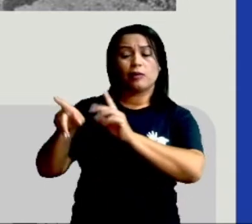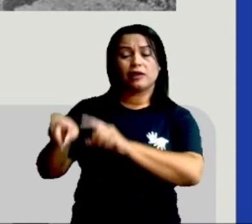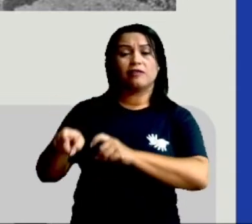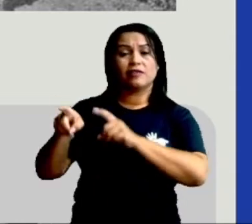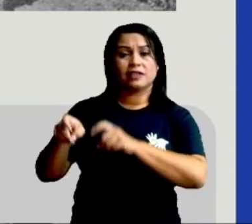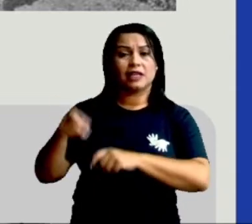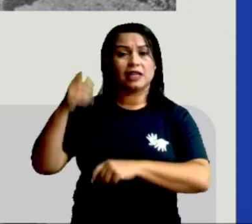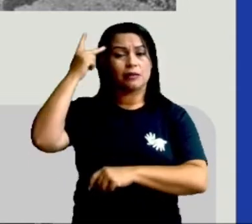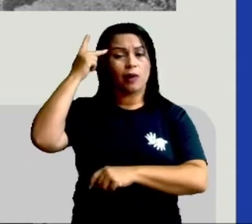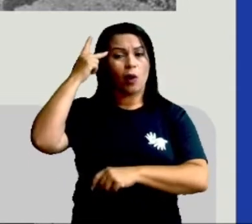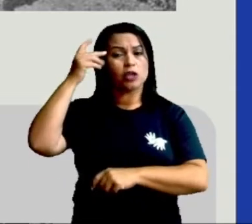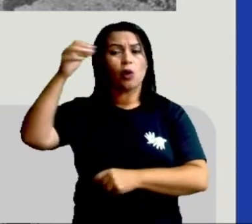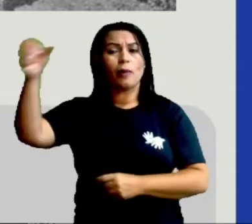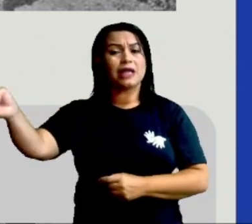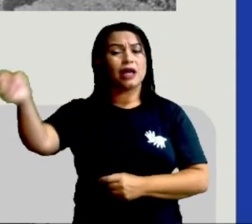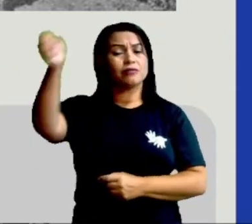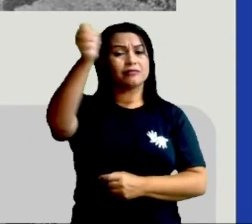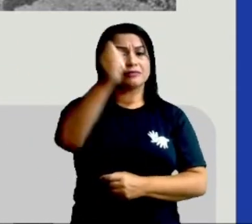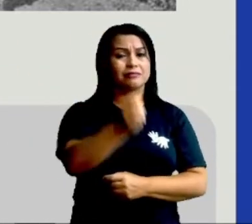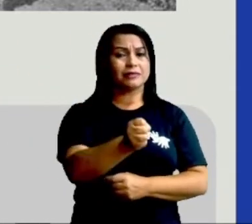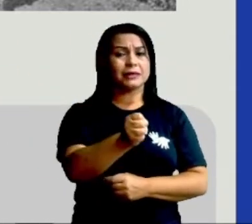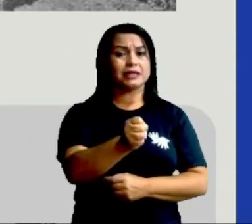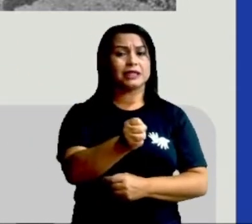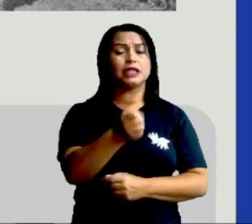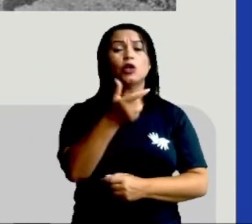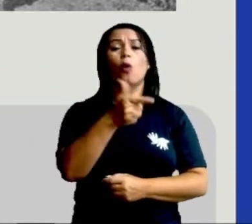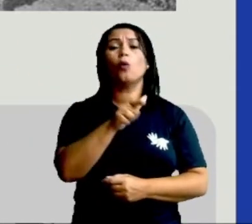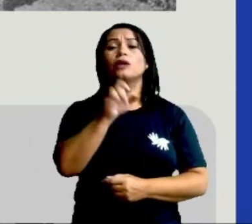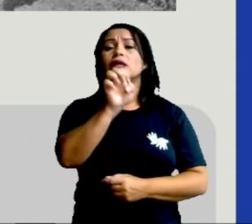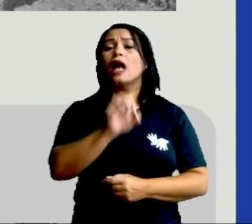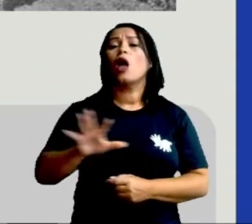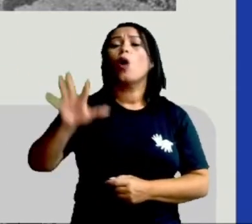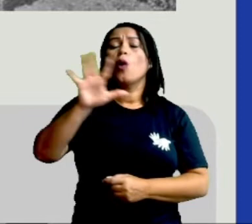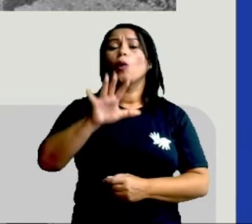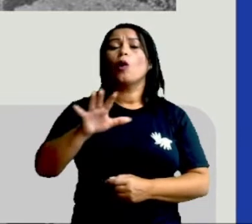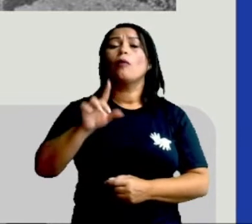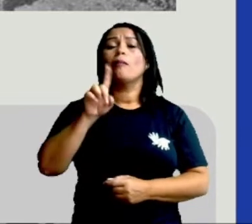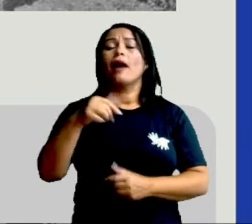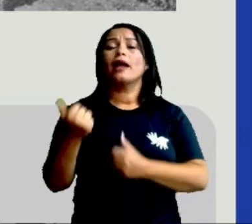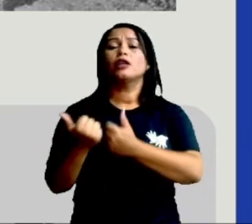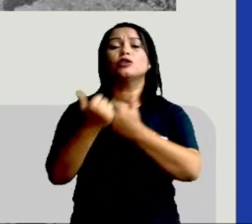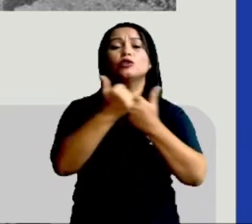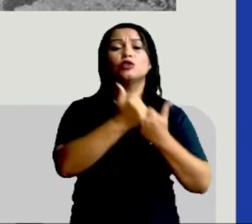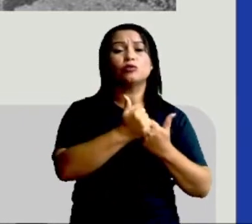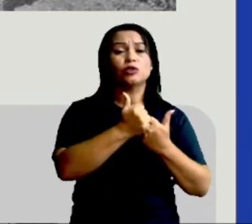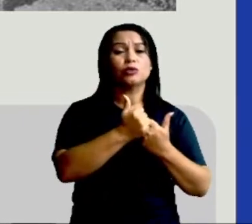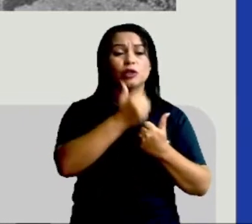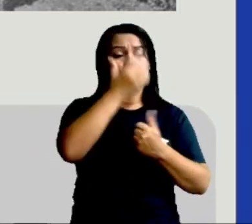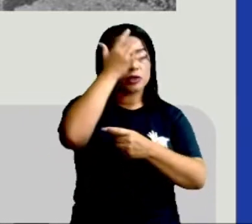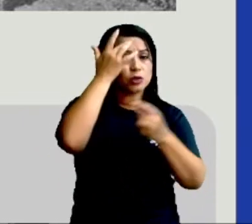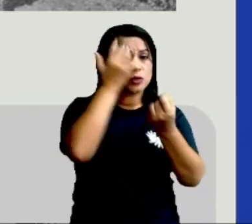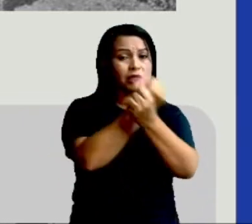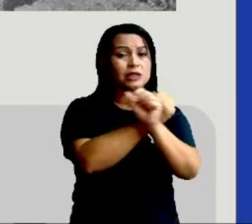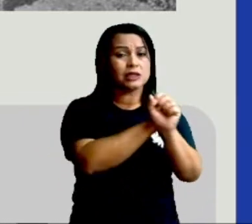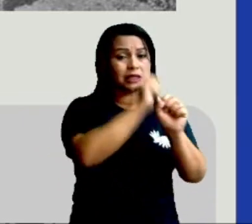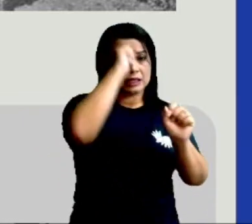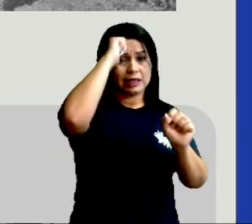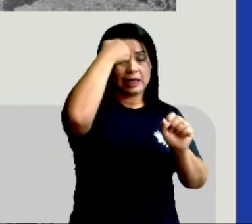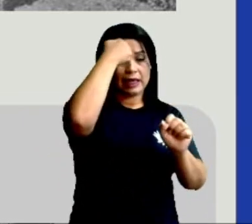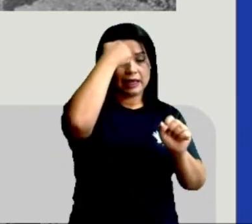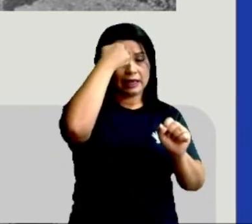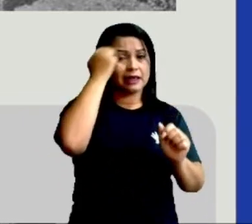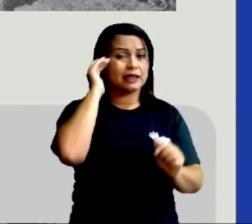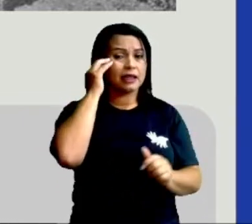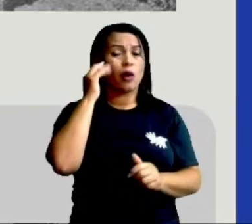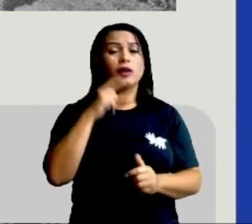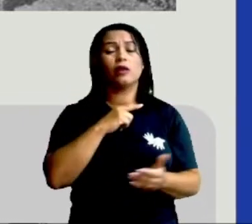começaram a trazer imigrantes europeus para substituir os escravos negros nas plantações de café. Então,